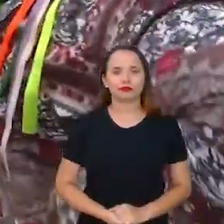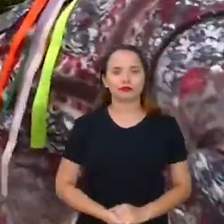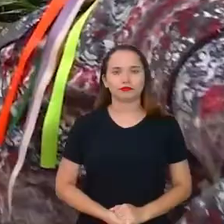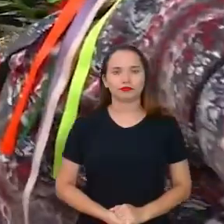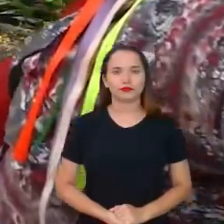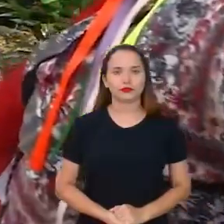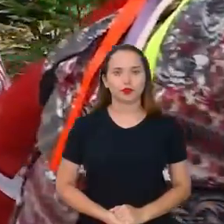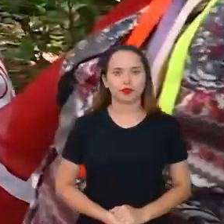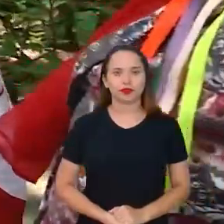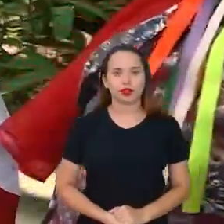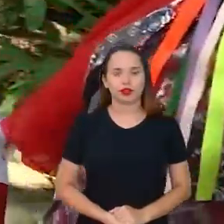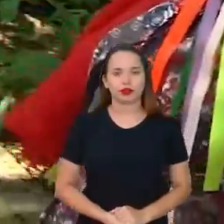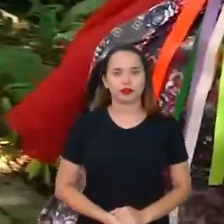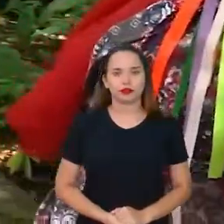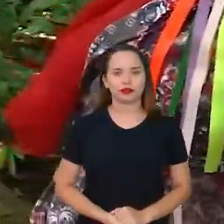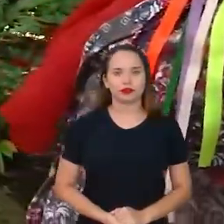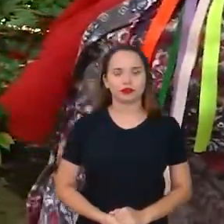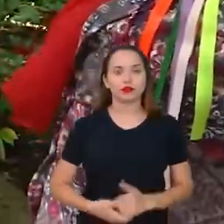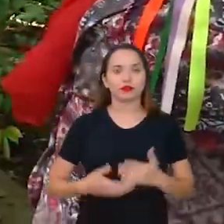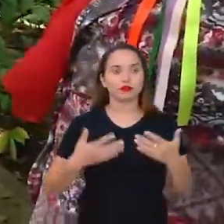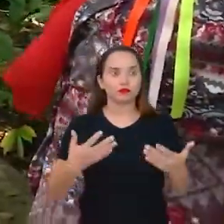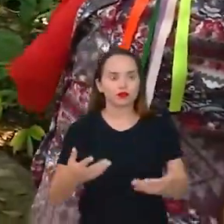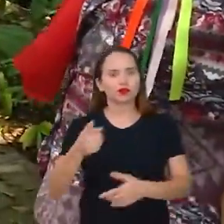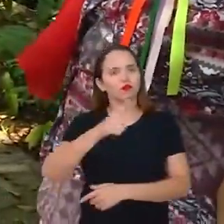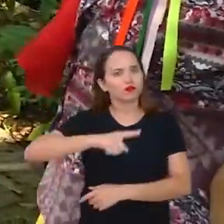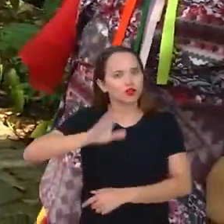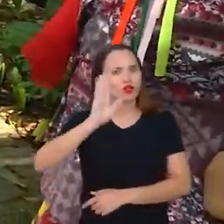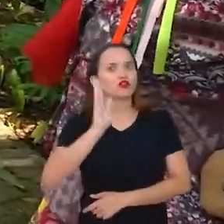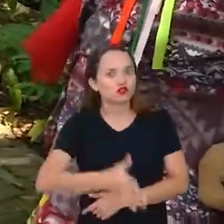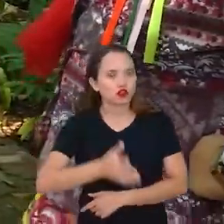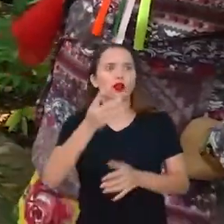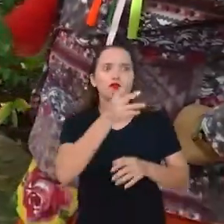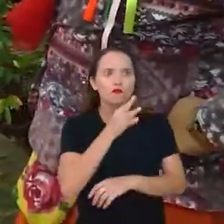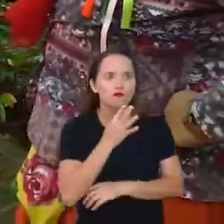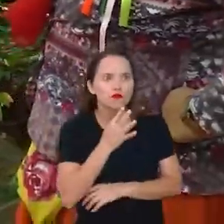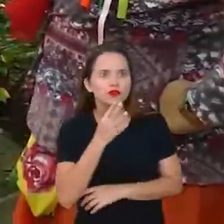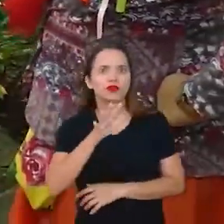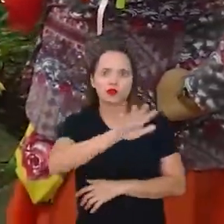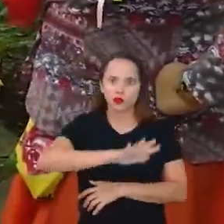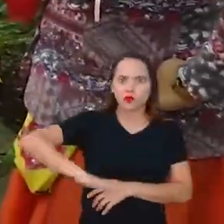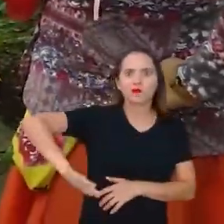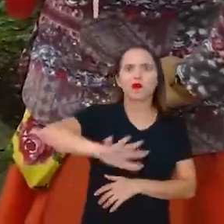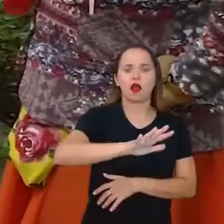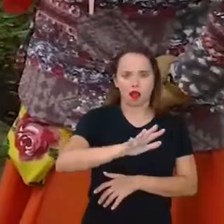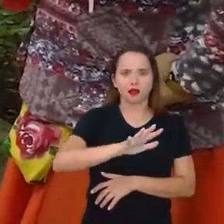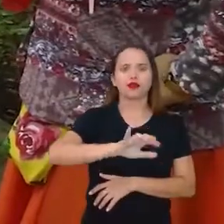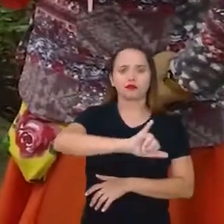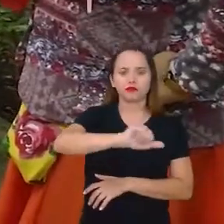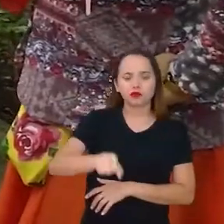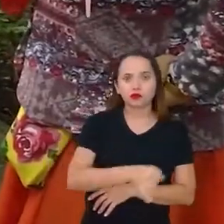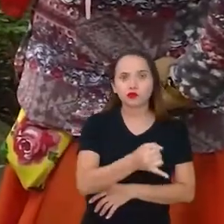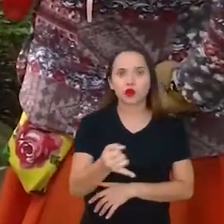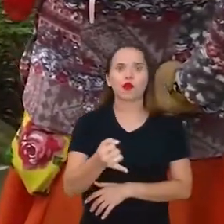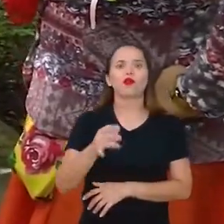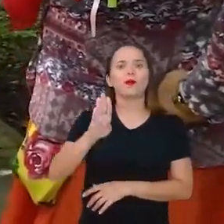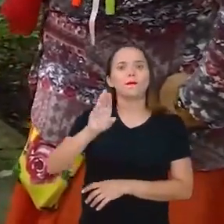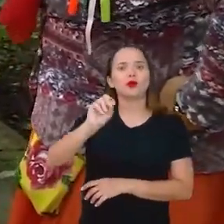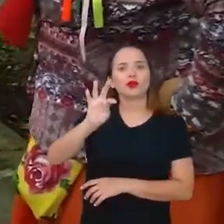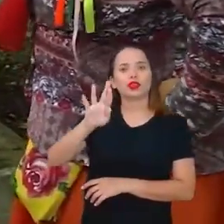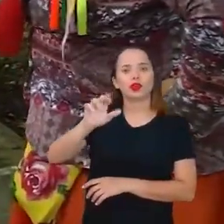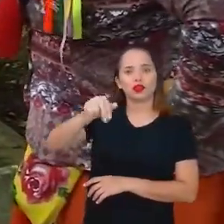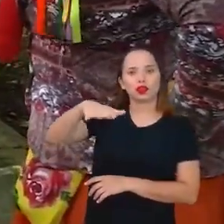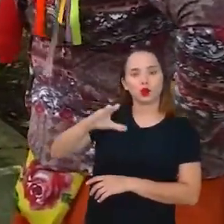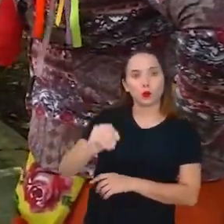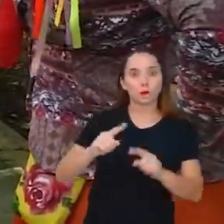gostei de conhecer uma parte do Jardim Botânico não foi mas eu vou levá-los para